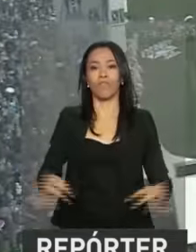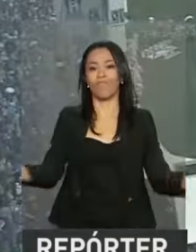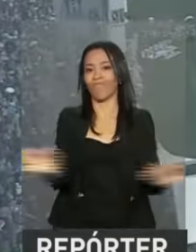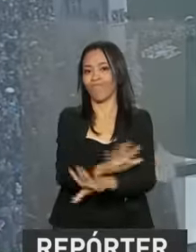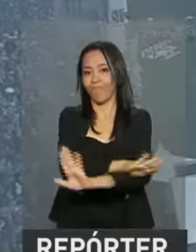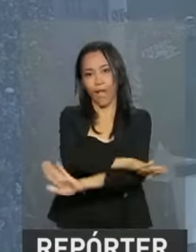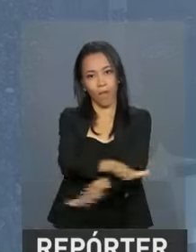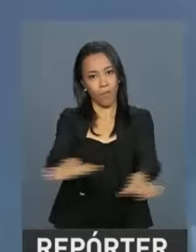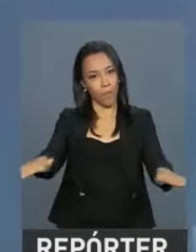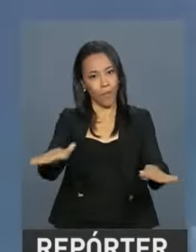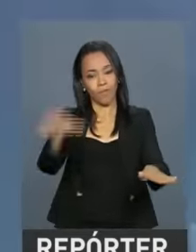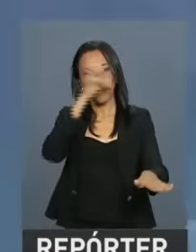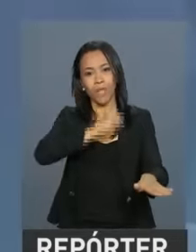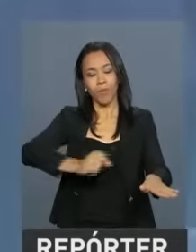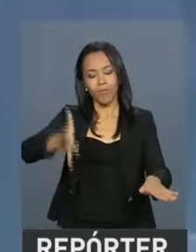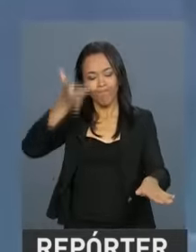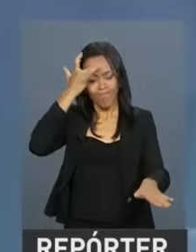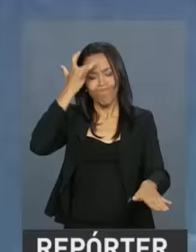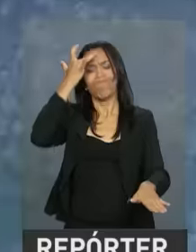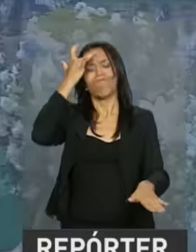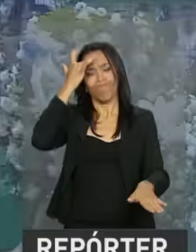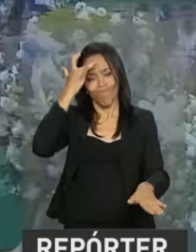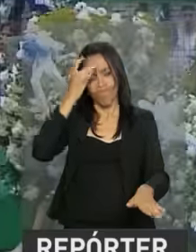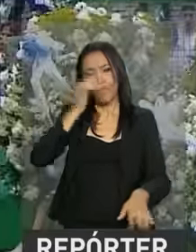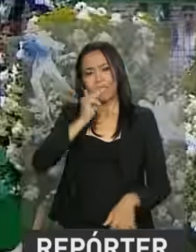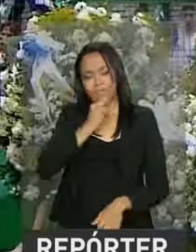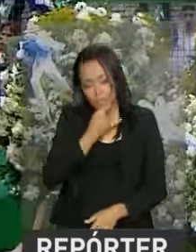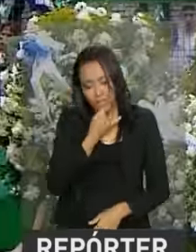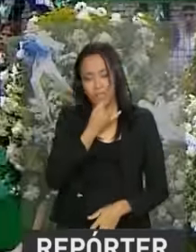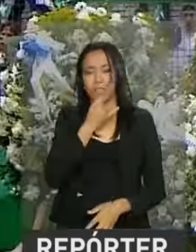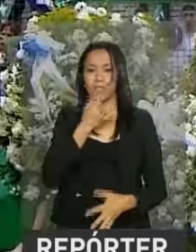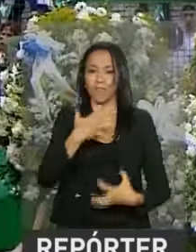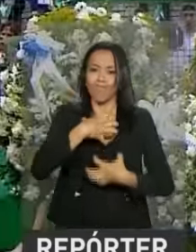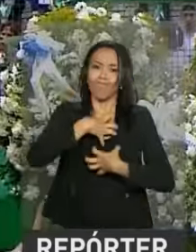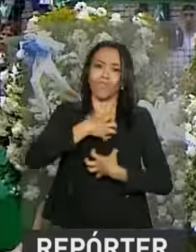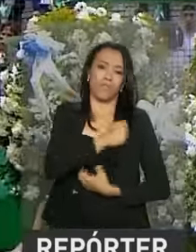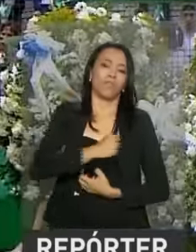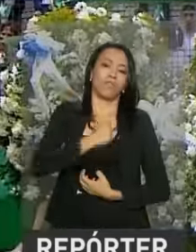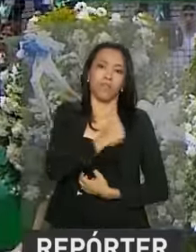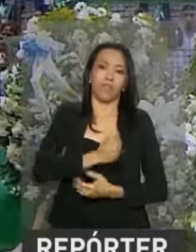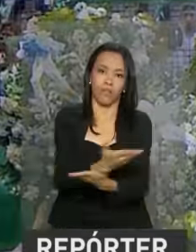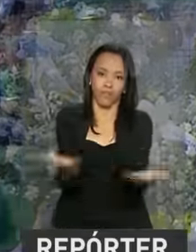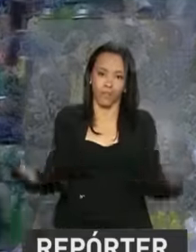num sábado que vai ficar marcado pela tristeza e pela